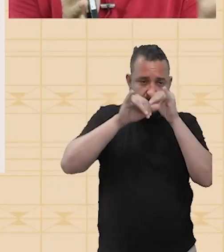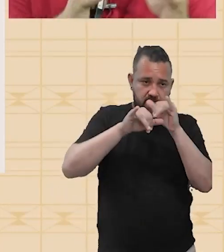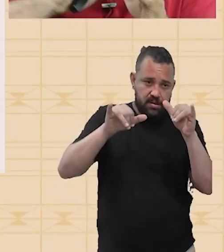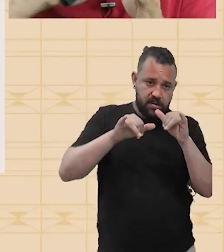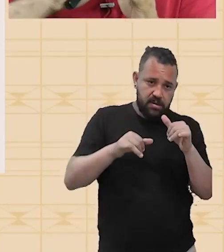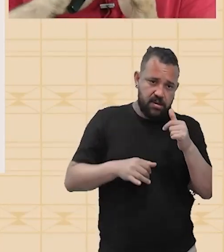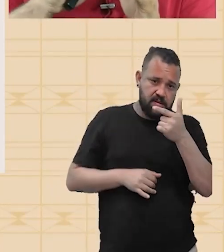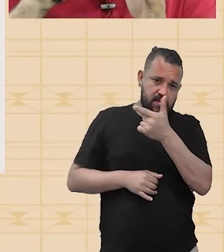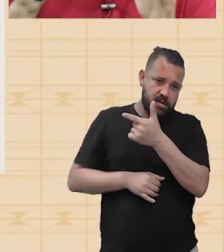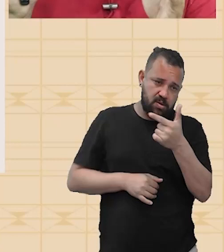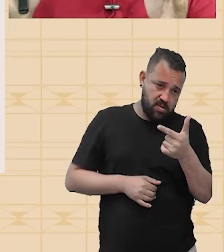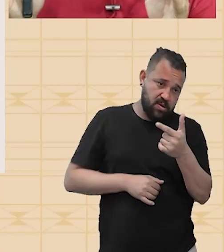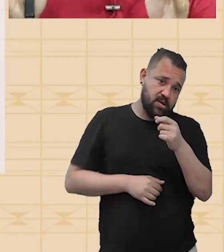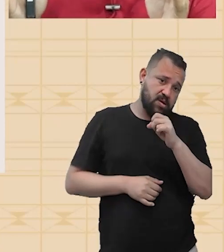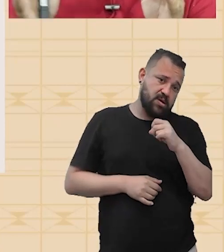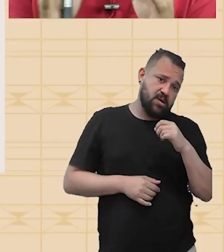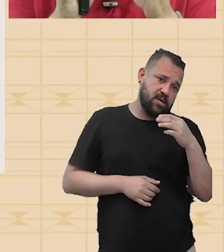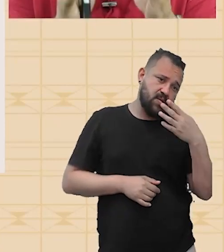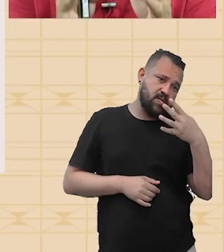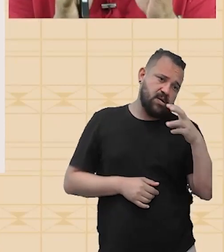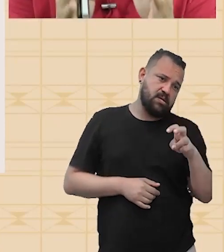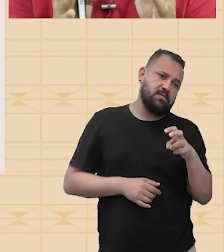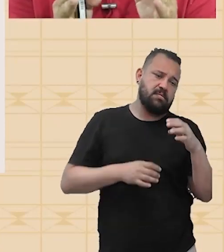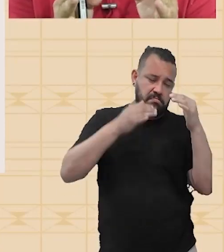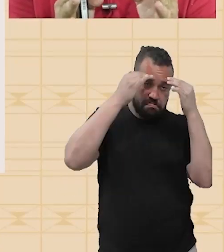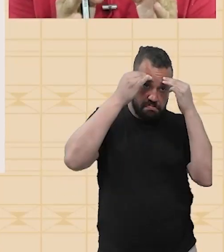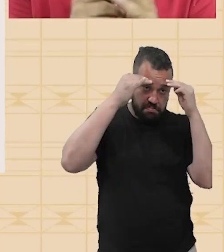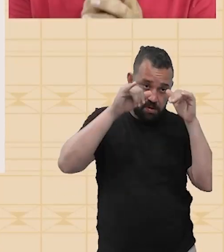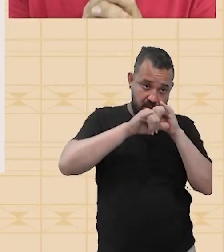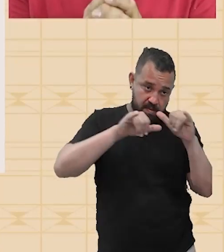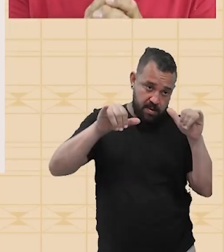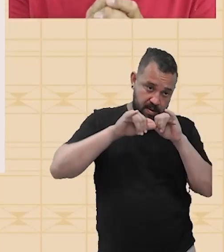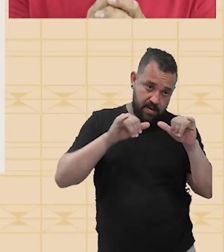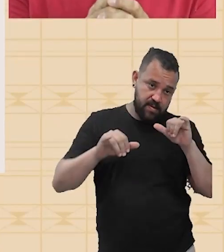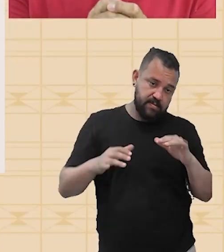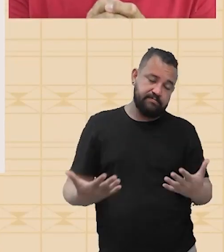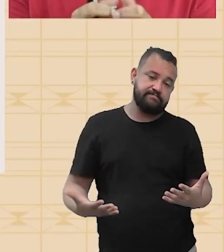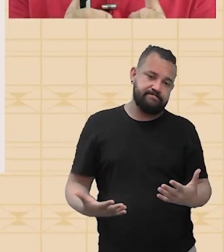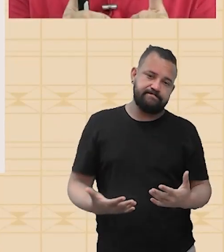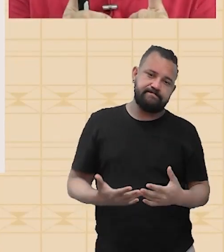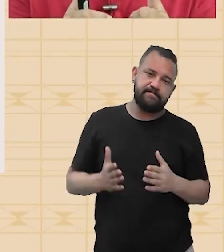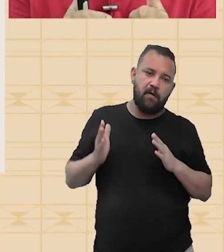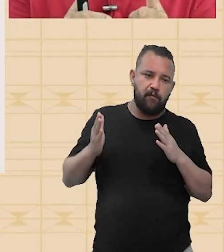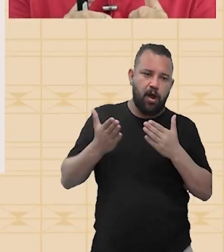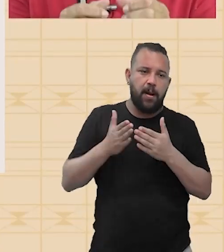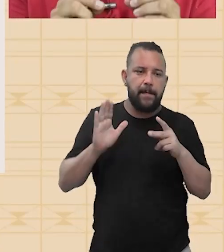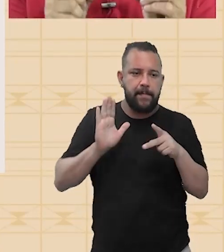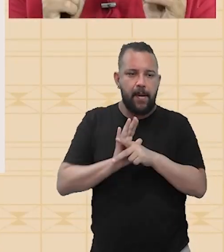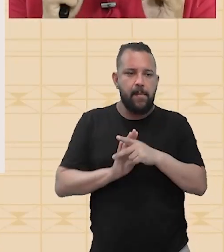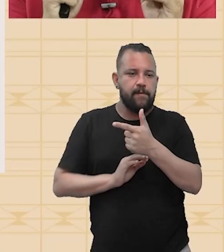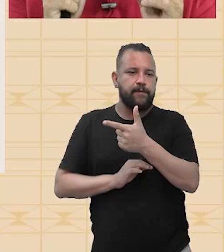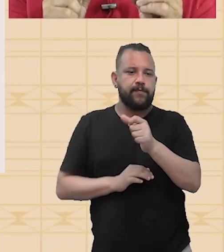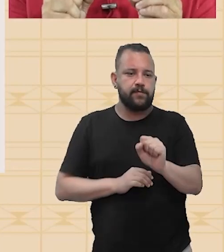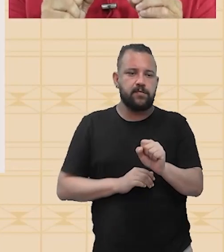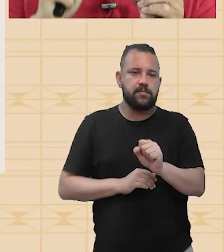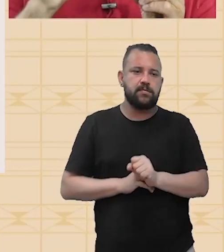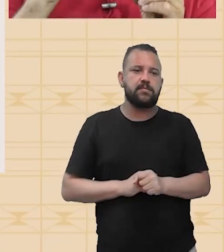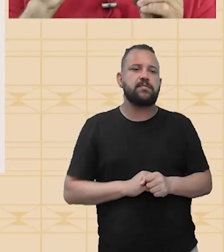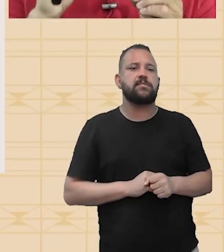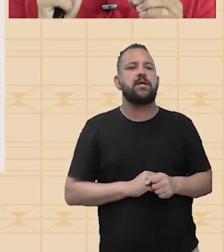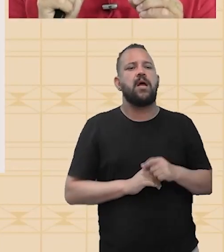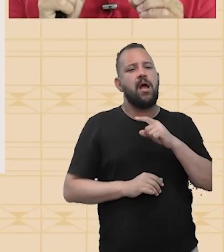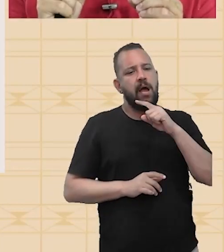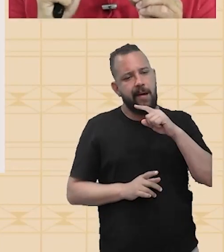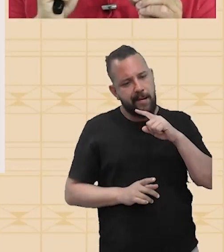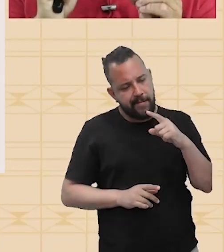22 anos e para o extremo de 45 anos nesse recorte de pesquisa. Tá entendendo a ideia? Então a